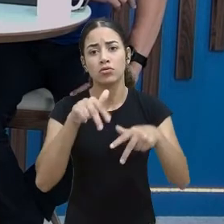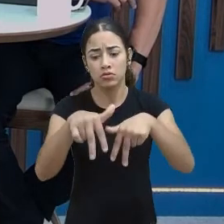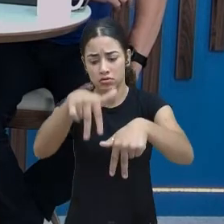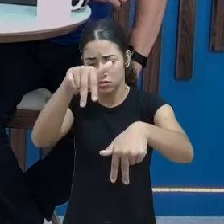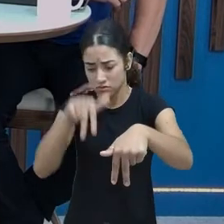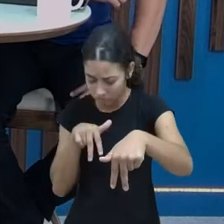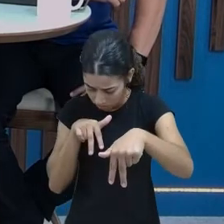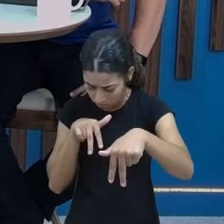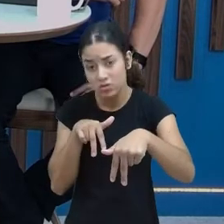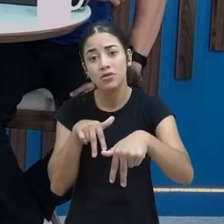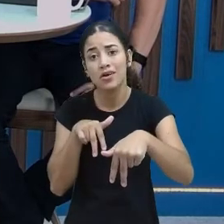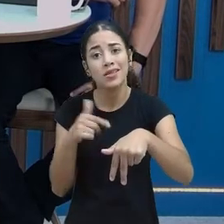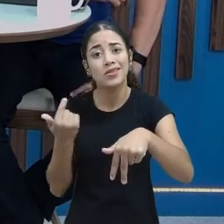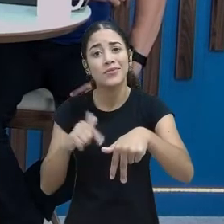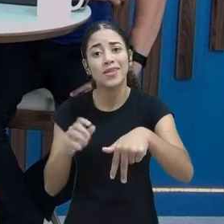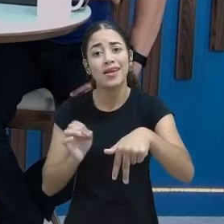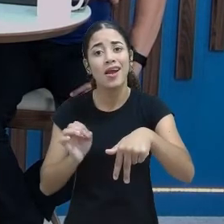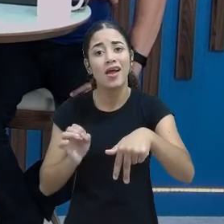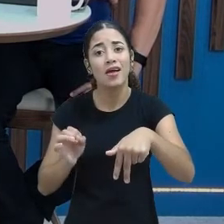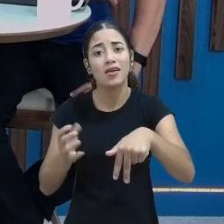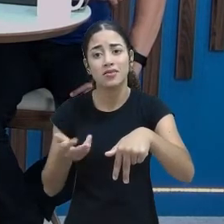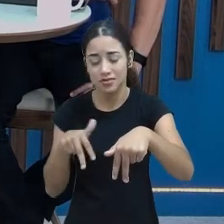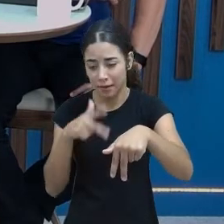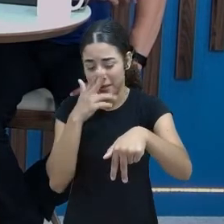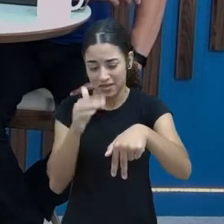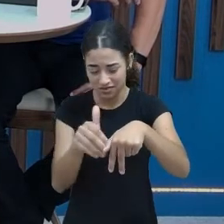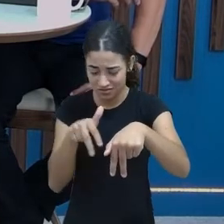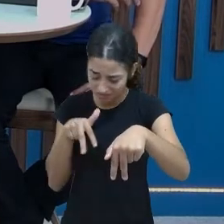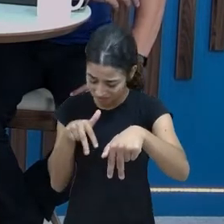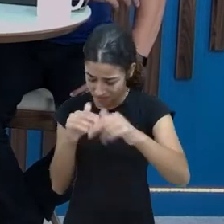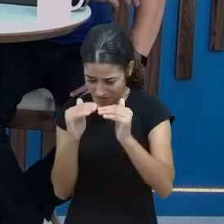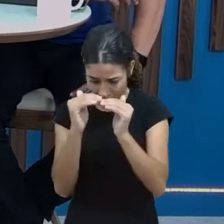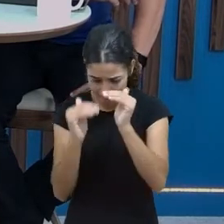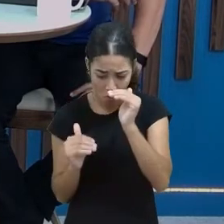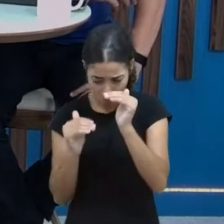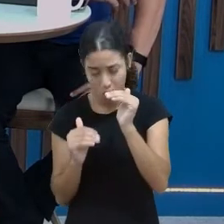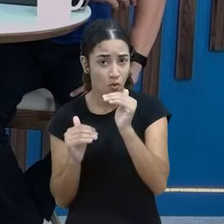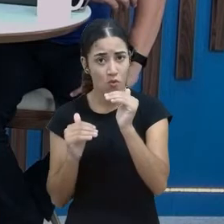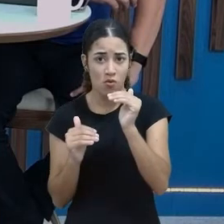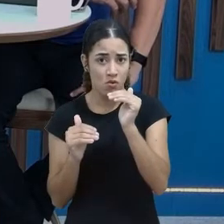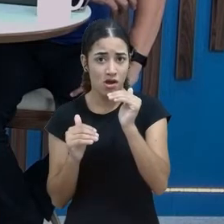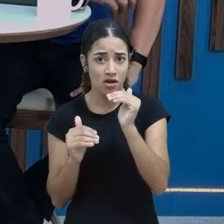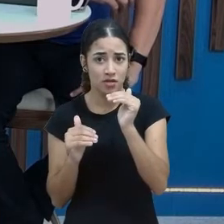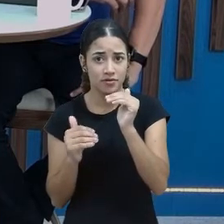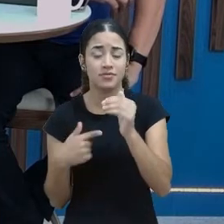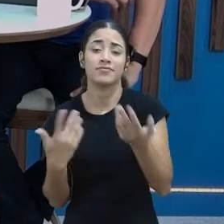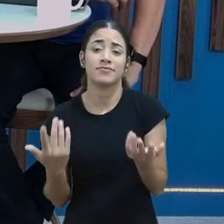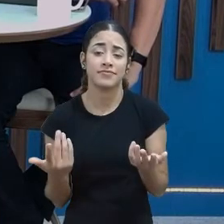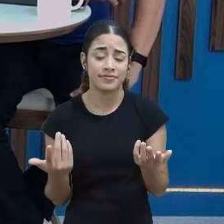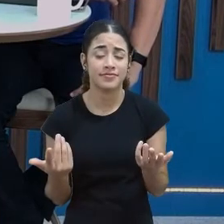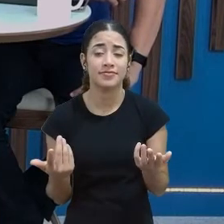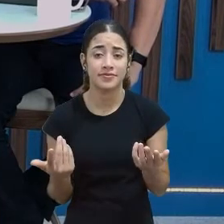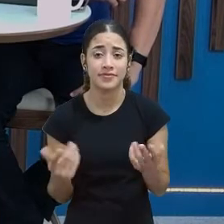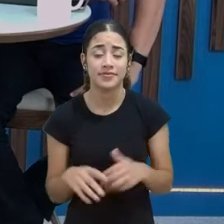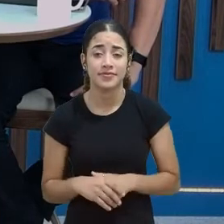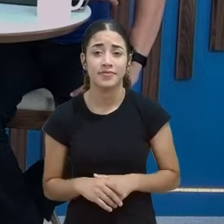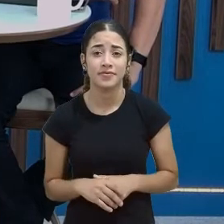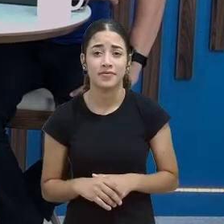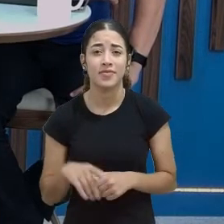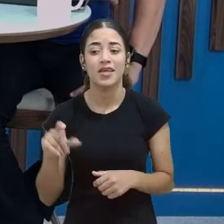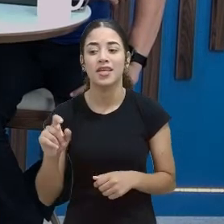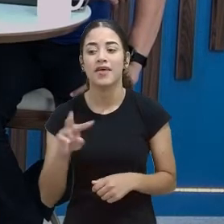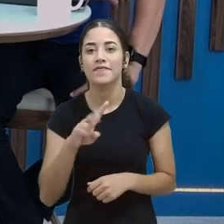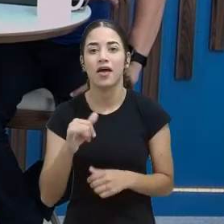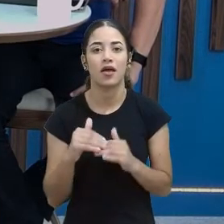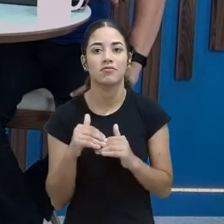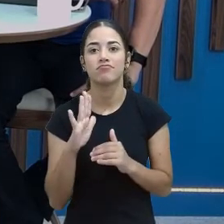acesso, né? E a questão de várias, né, saneamento, tudo isso engloba. E aí, quem é que vai